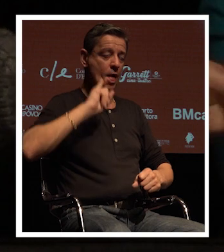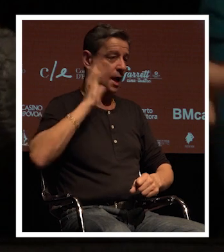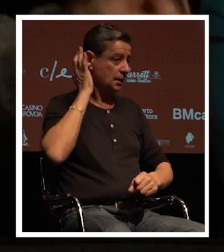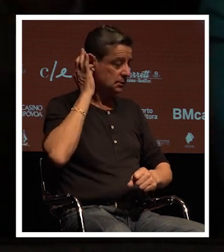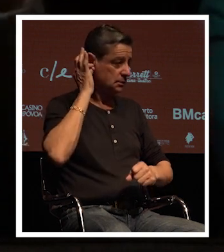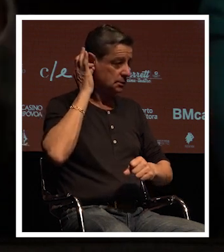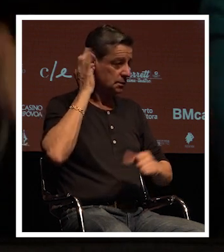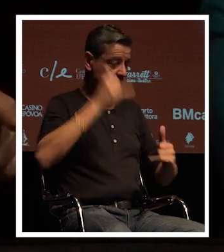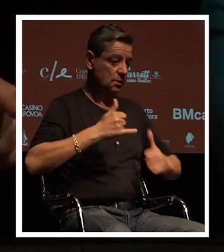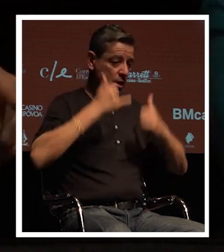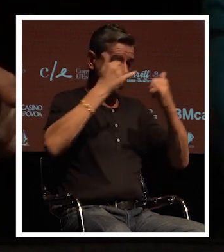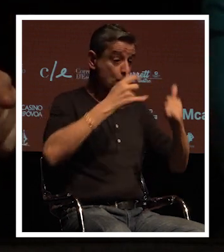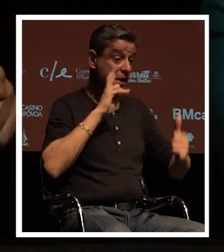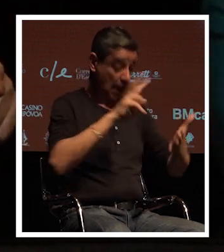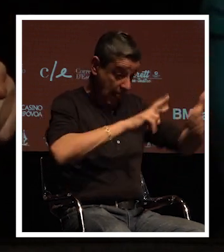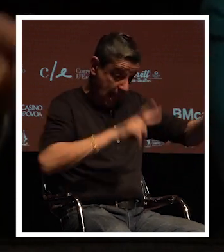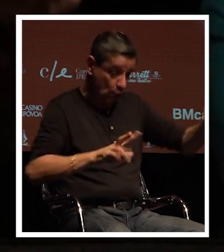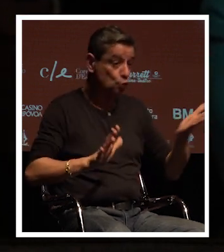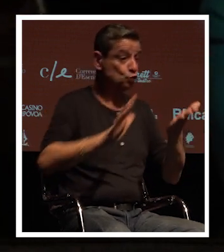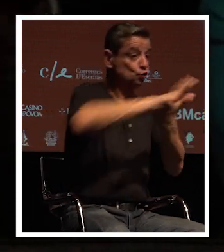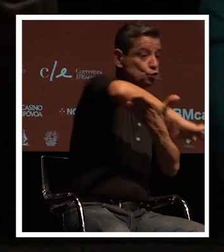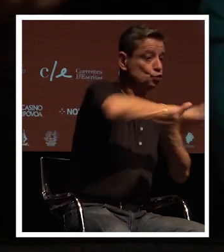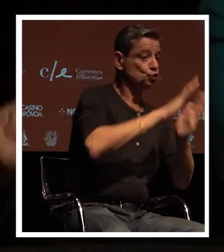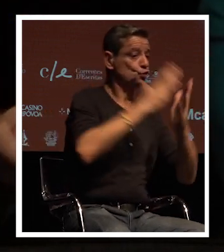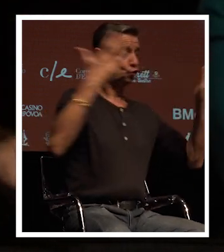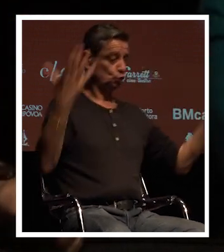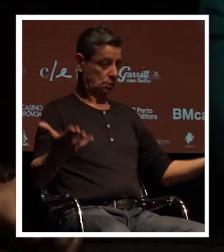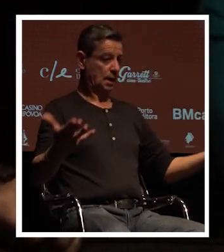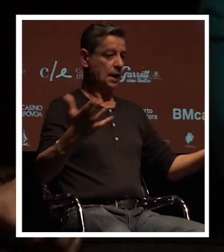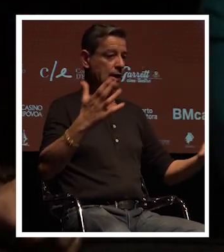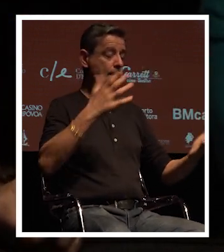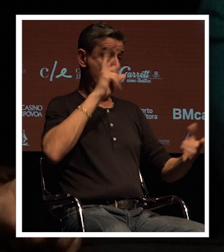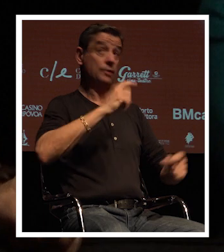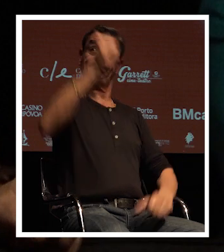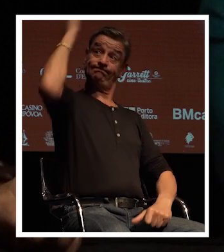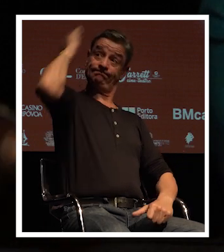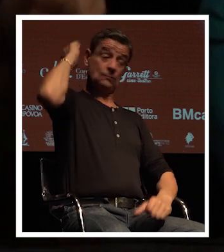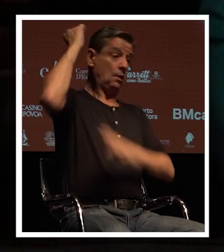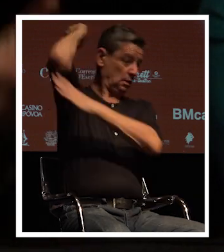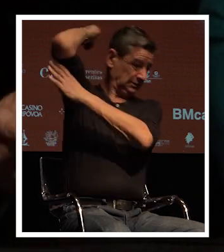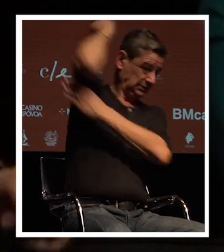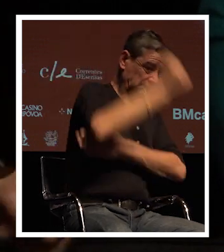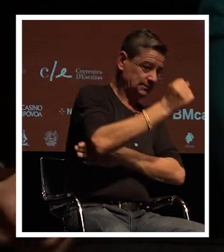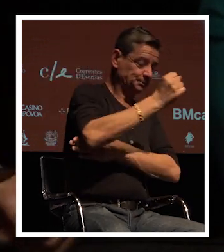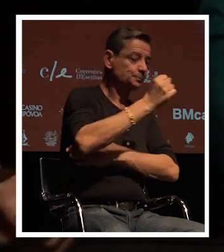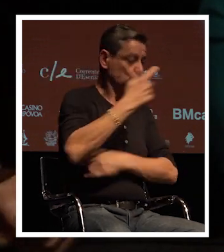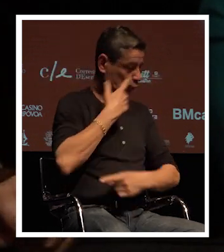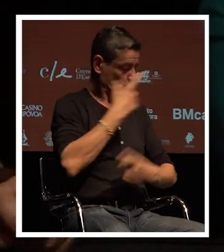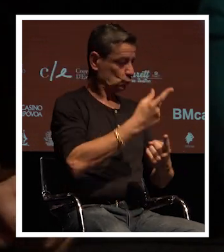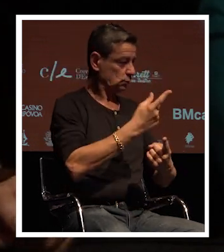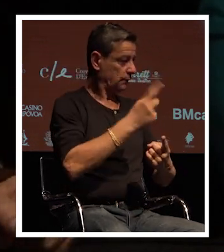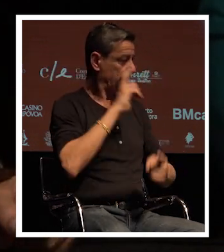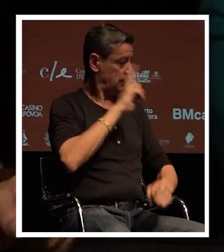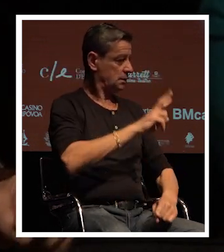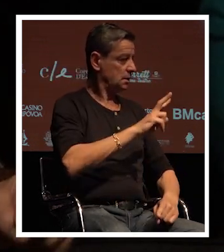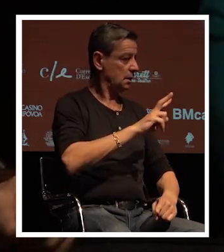escrevia a canção Depois de ler o jornal eu vivia nas traseiras onde ela foi assassinada e li o jornal eu conhecia a gisberta de